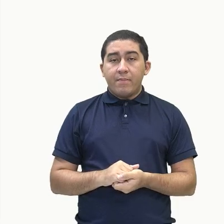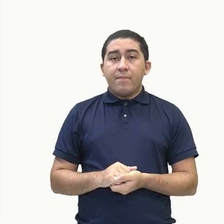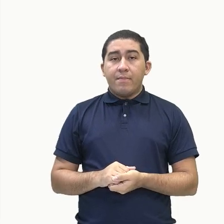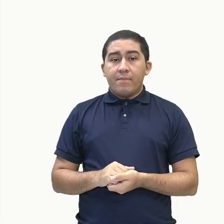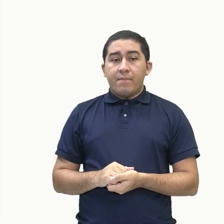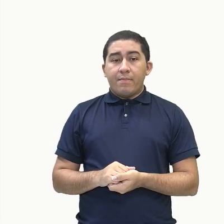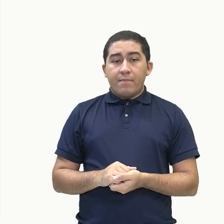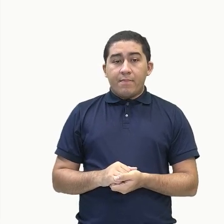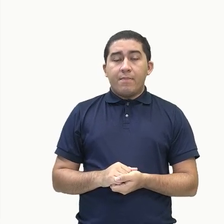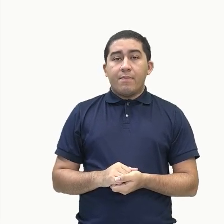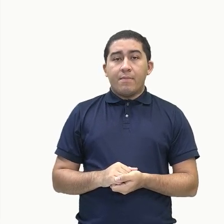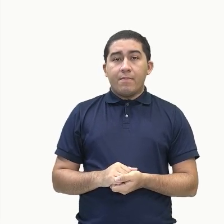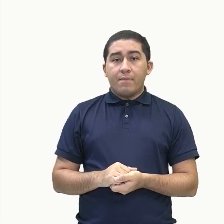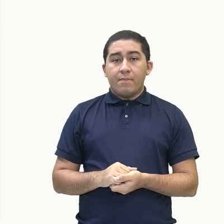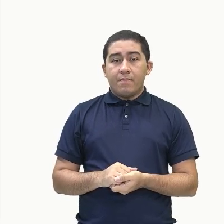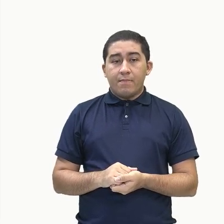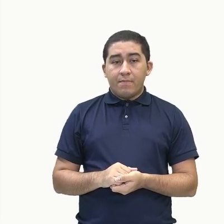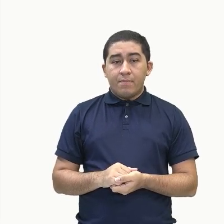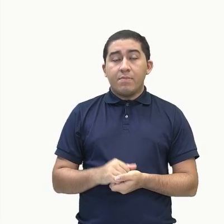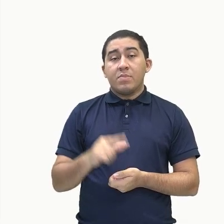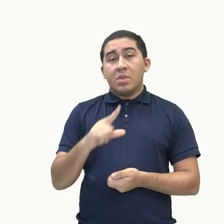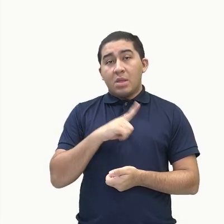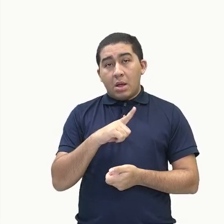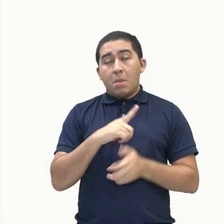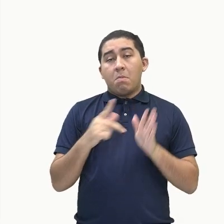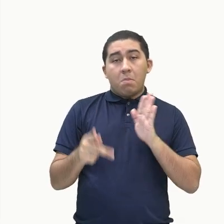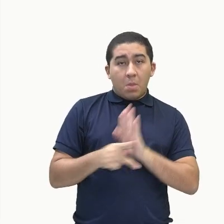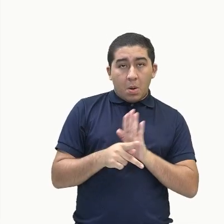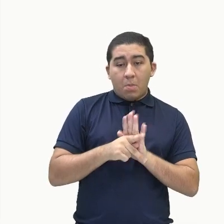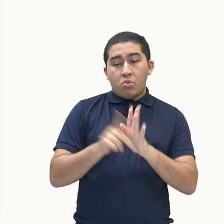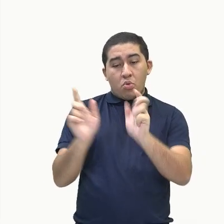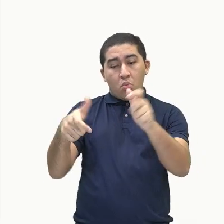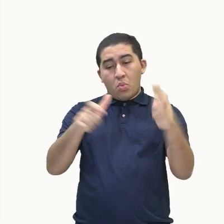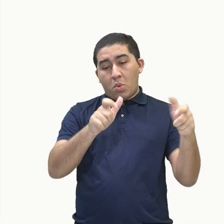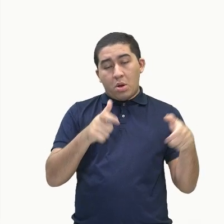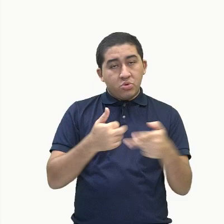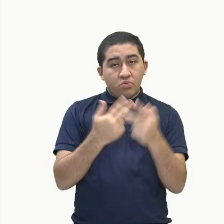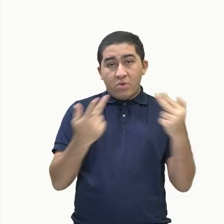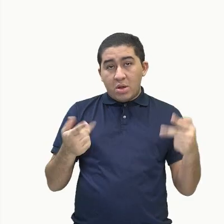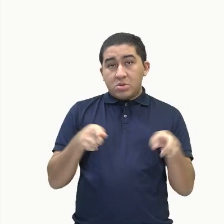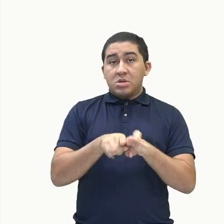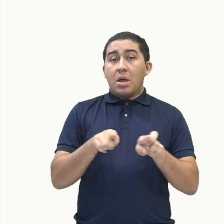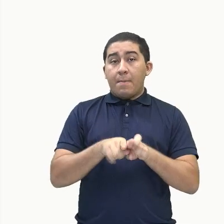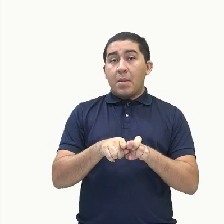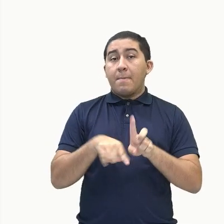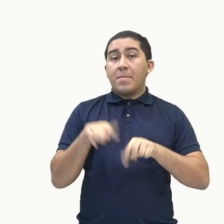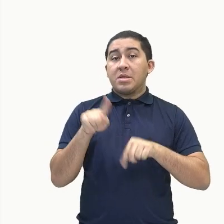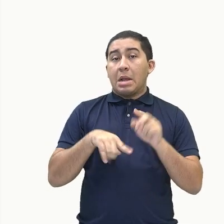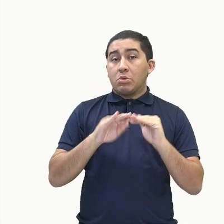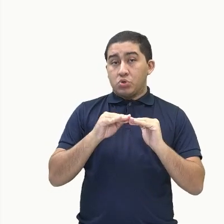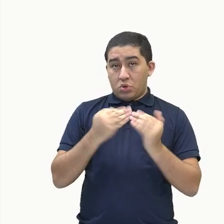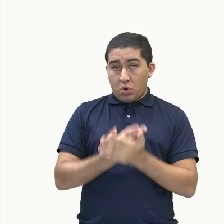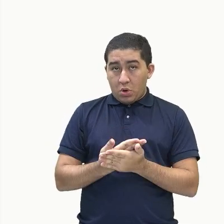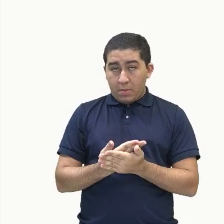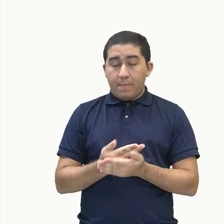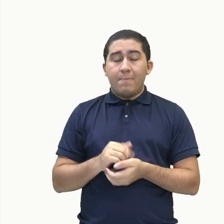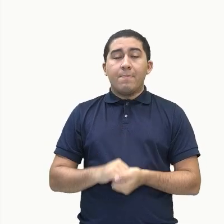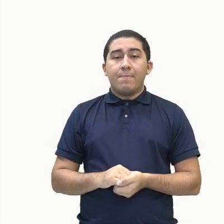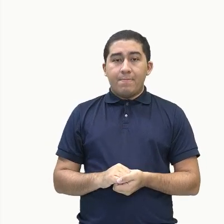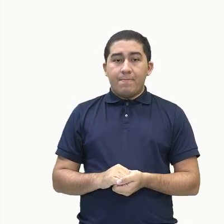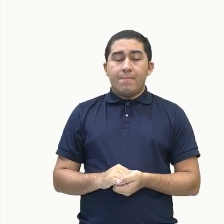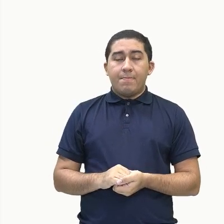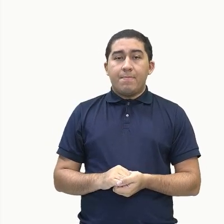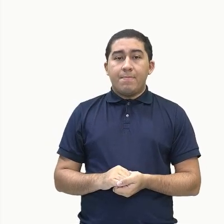notícia, postagens informativas nas redes sociais e até material escolar. Muito